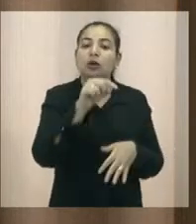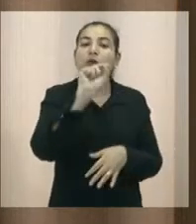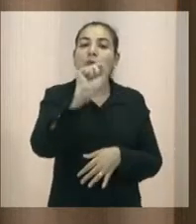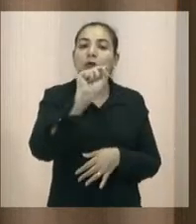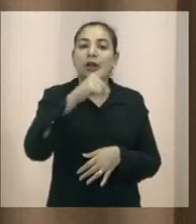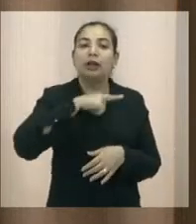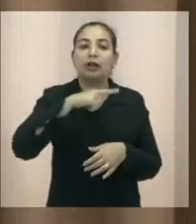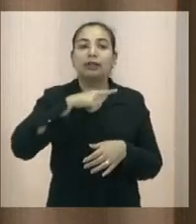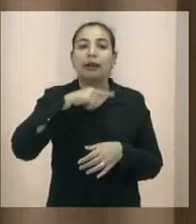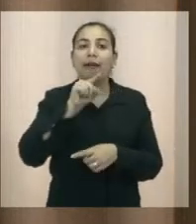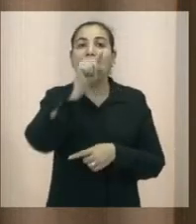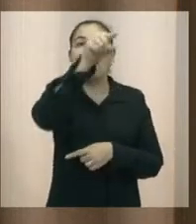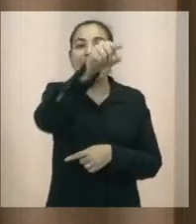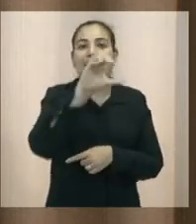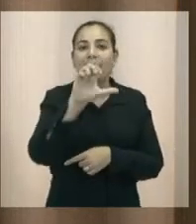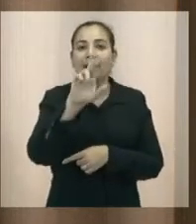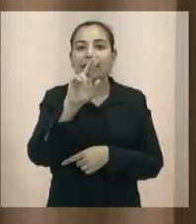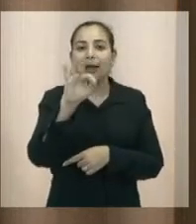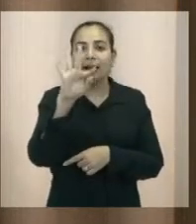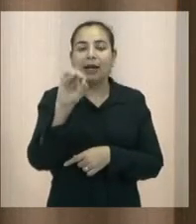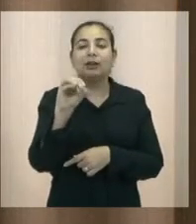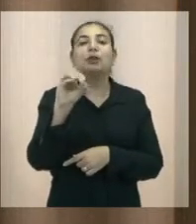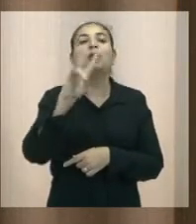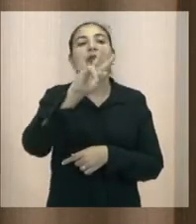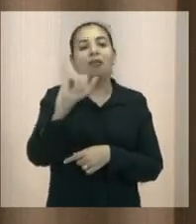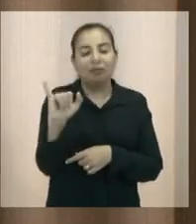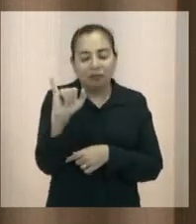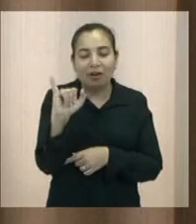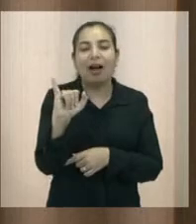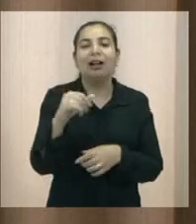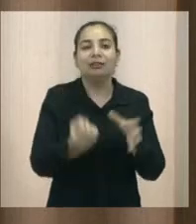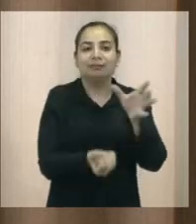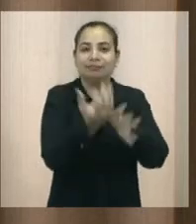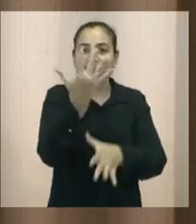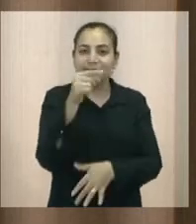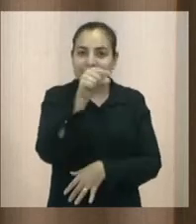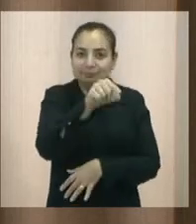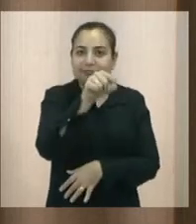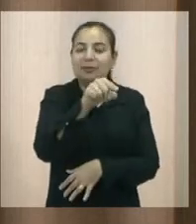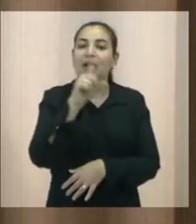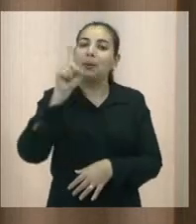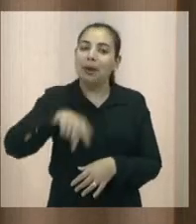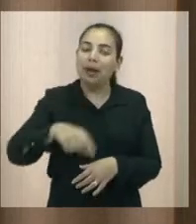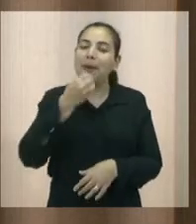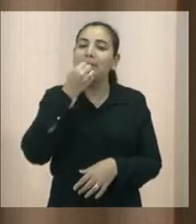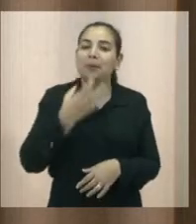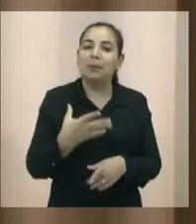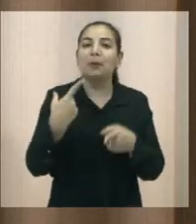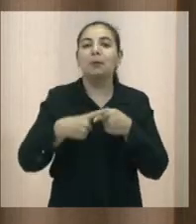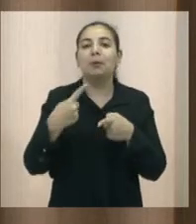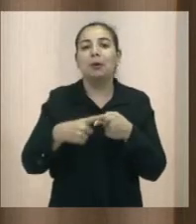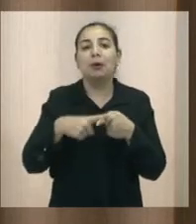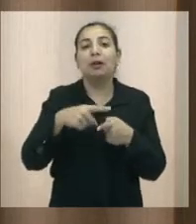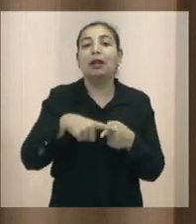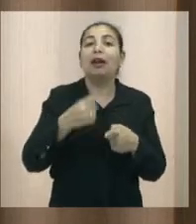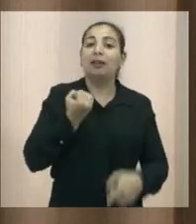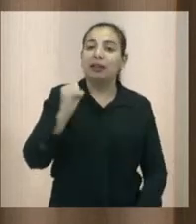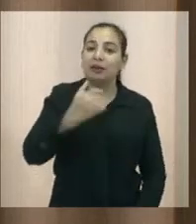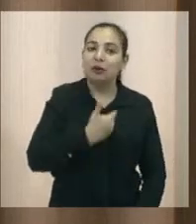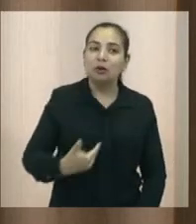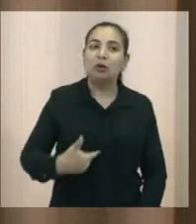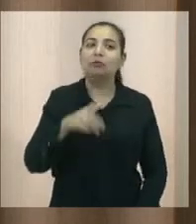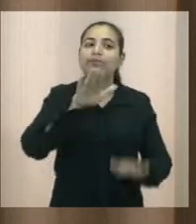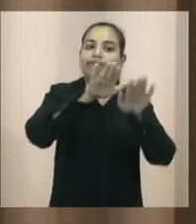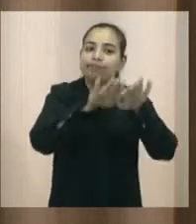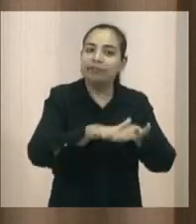unidade dessa, que é lá no Crato, né? Tão importante a identidade da instituição na localidade, para que saiba que a Defensoria lá foi para ficar,